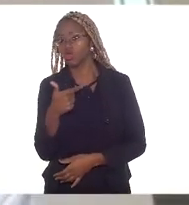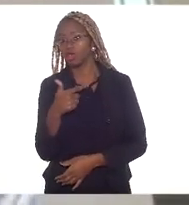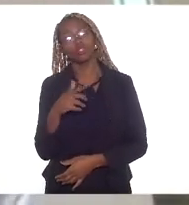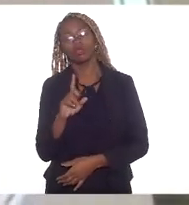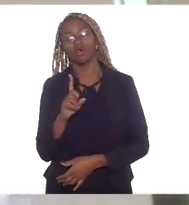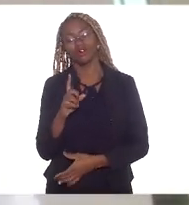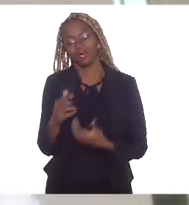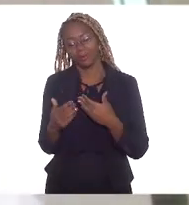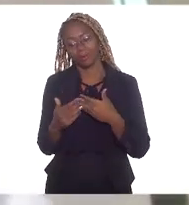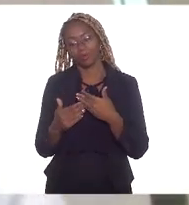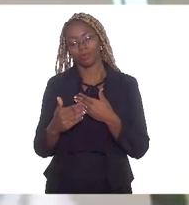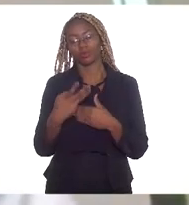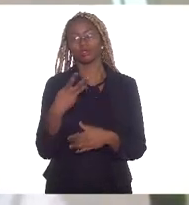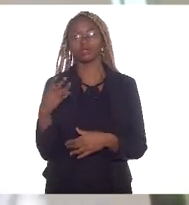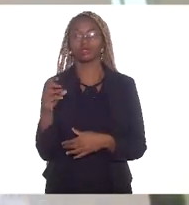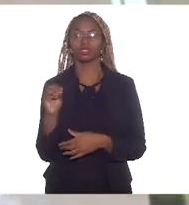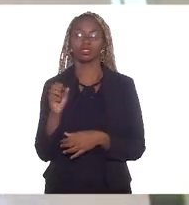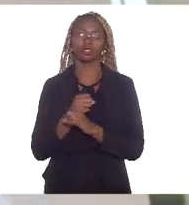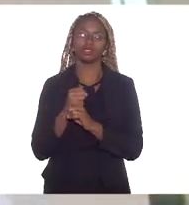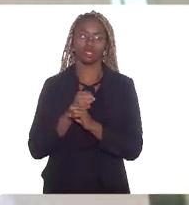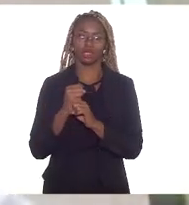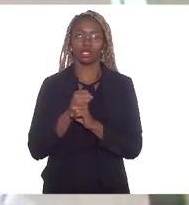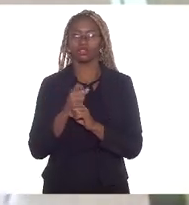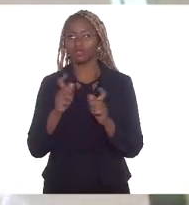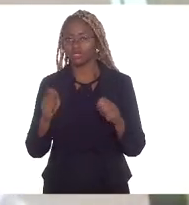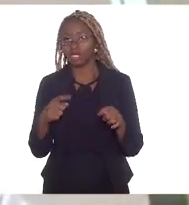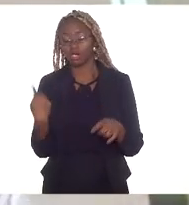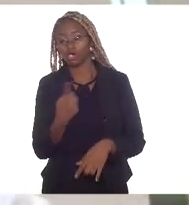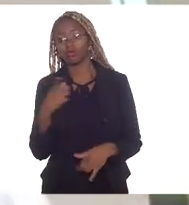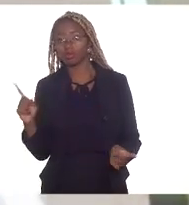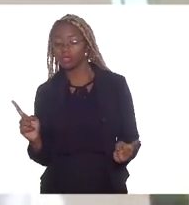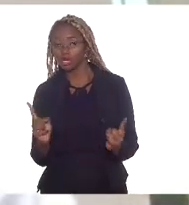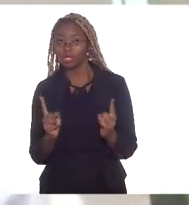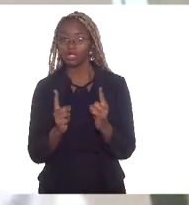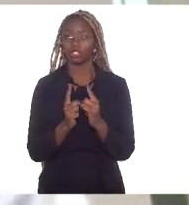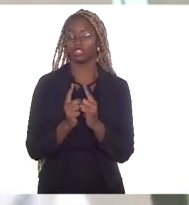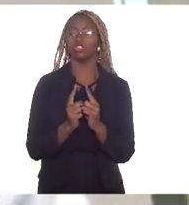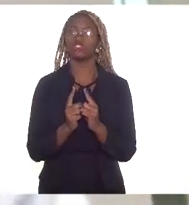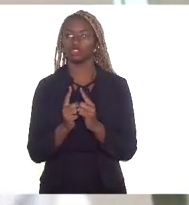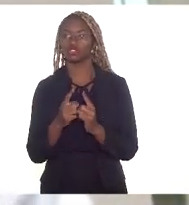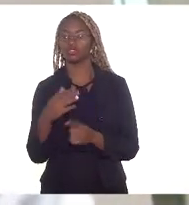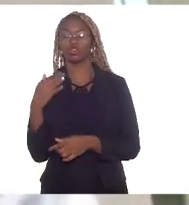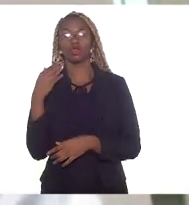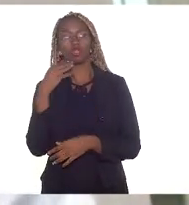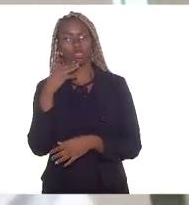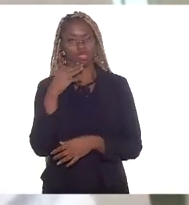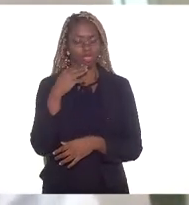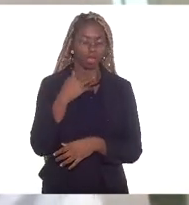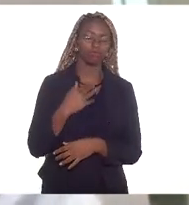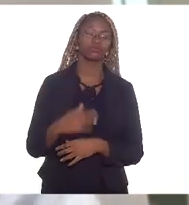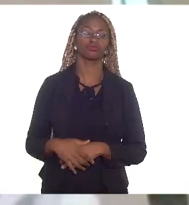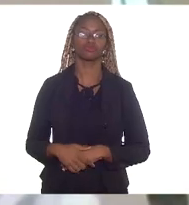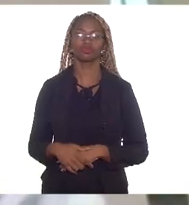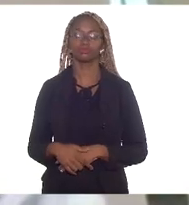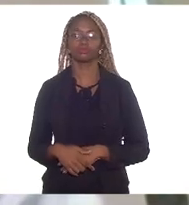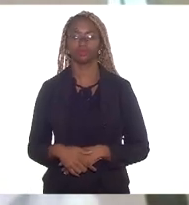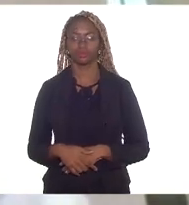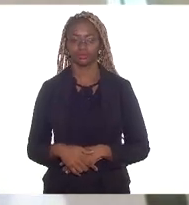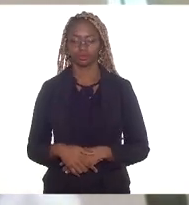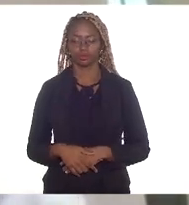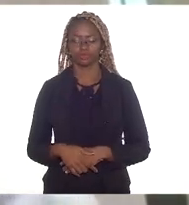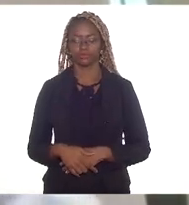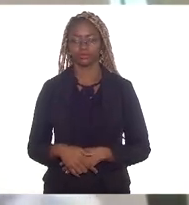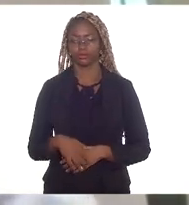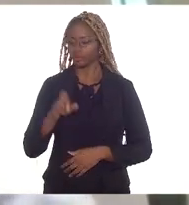uma medida do tamanho que eu estou querendo, que vai reduzir no nosso déficit por conta do Parribá.